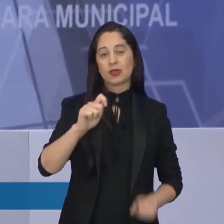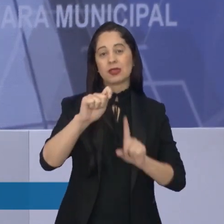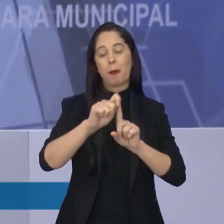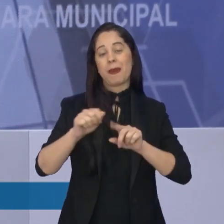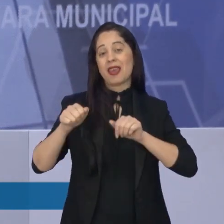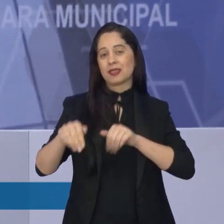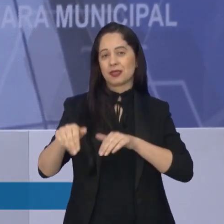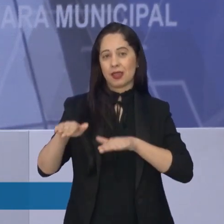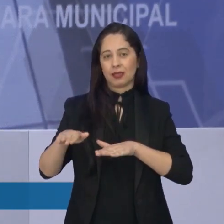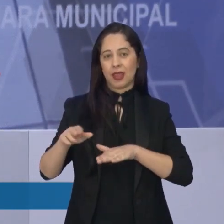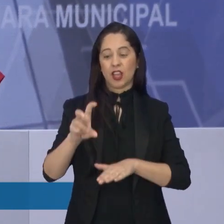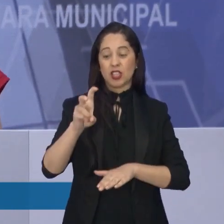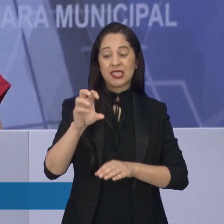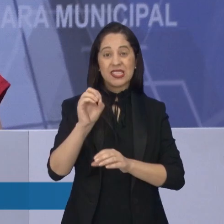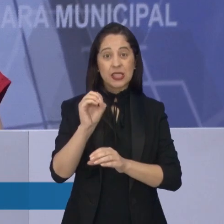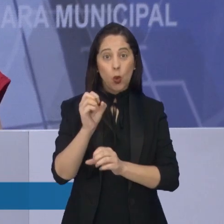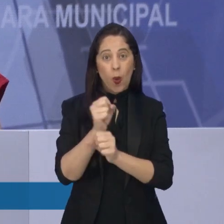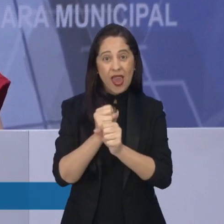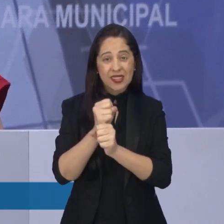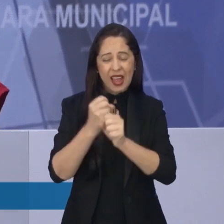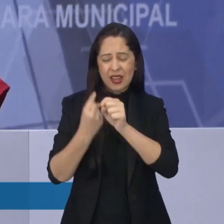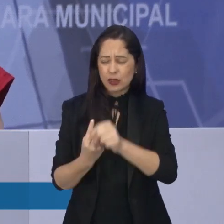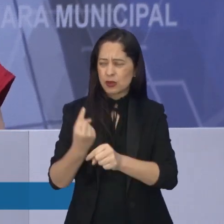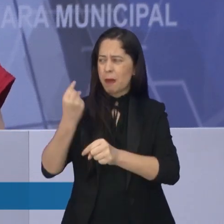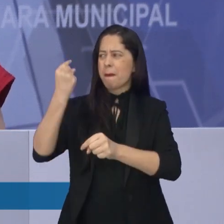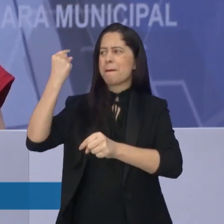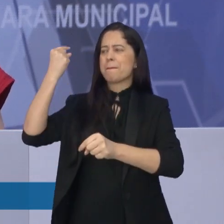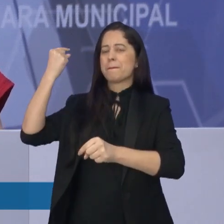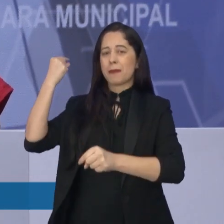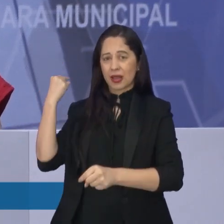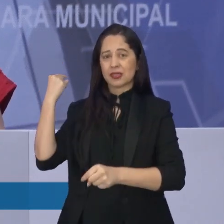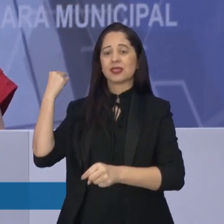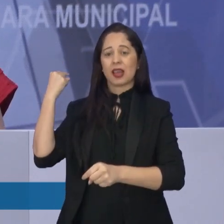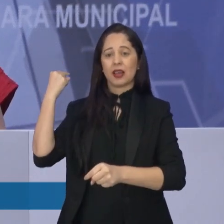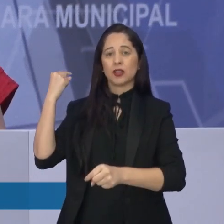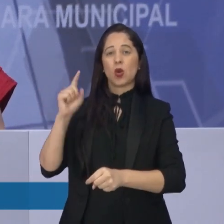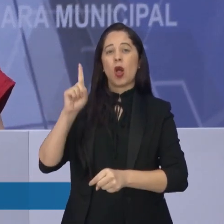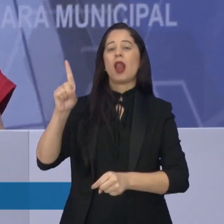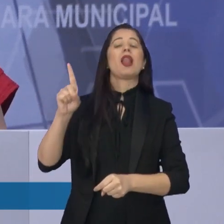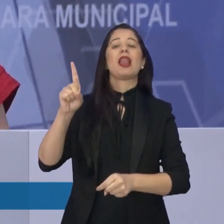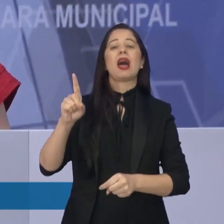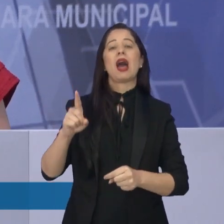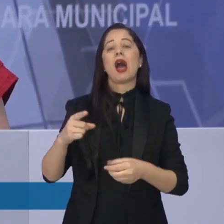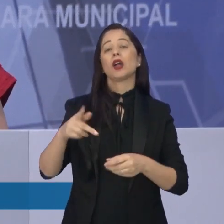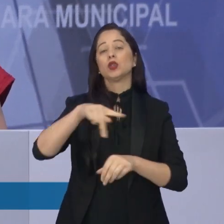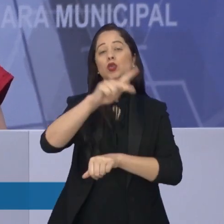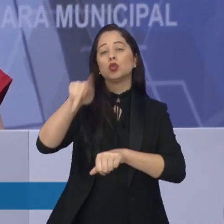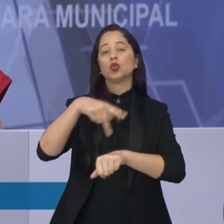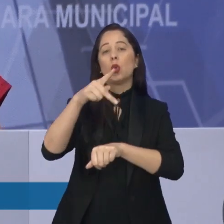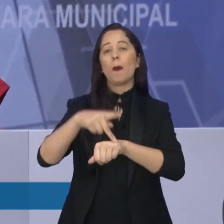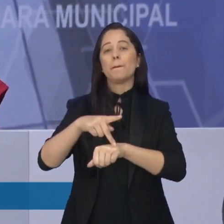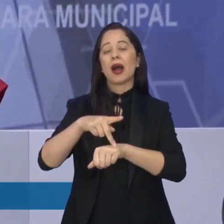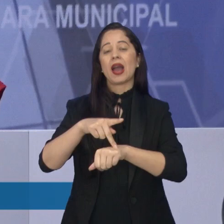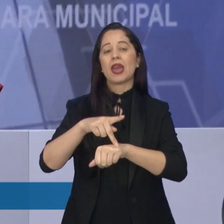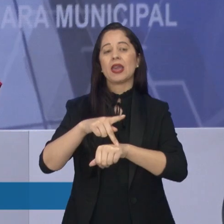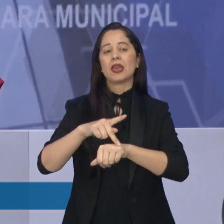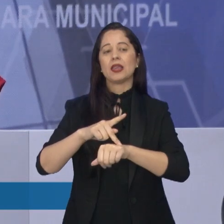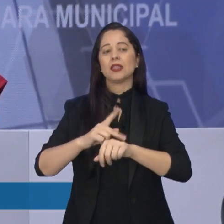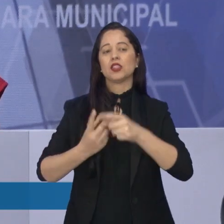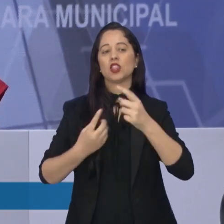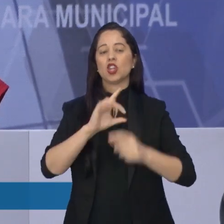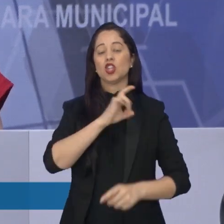Há 50 anos, num dia como esse, em Santiago do Chile, um golpe de